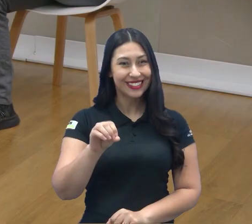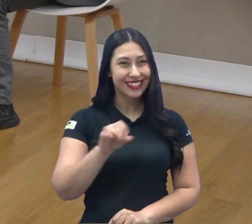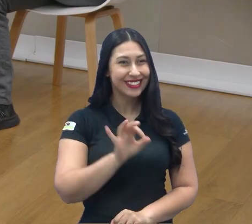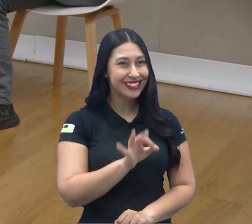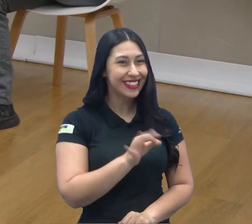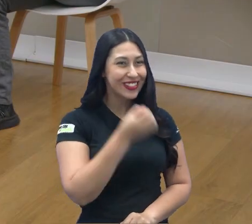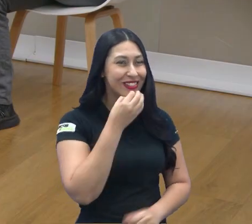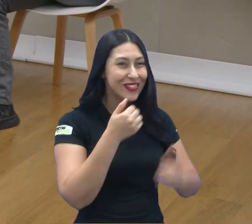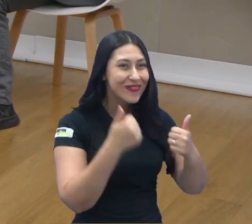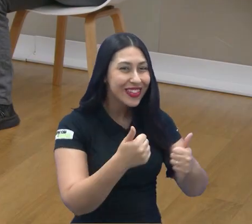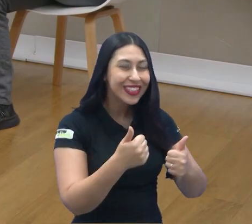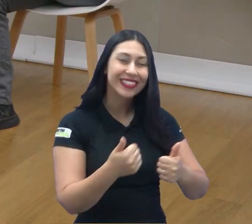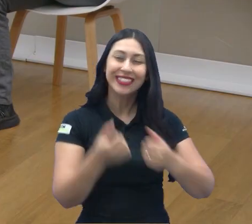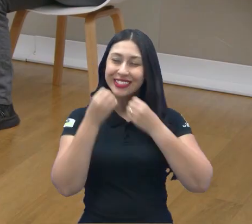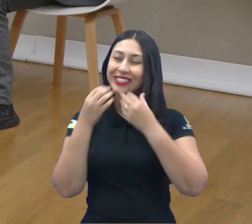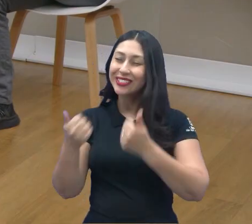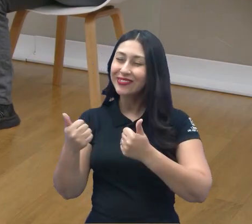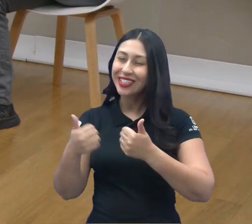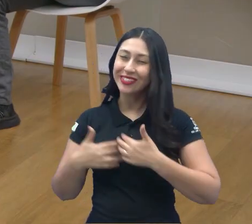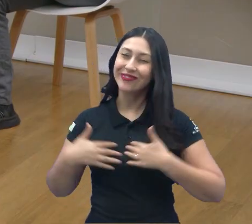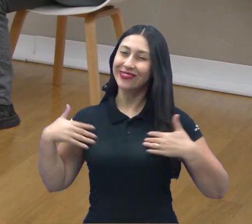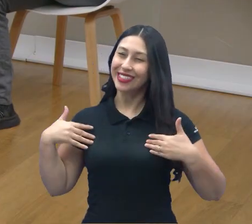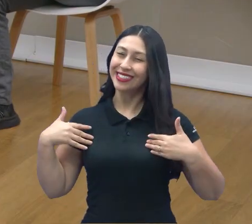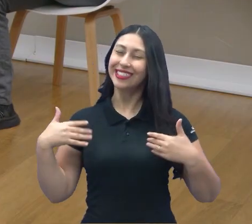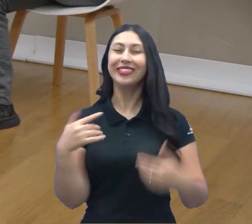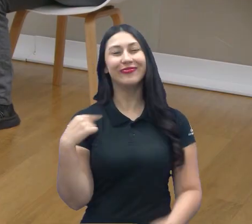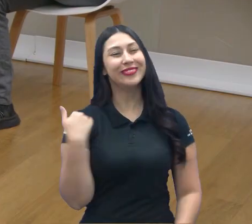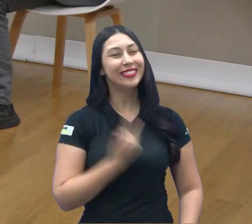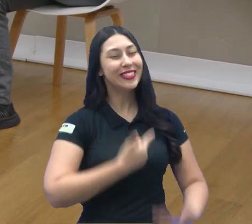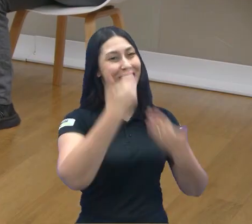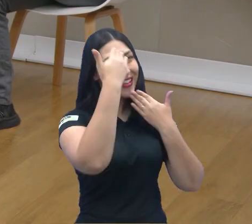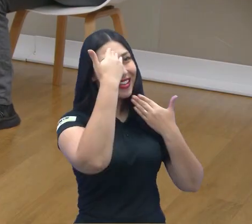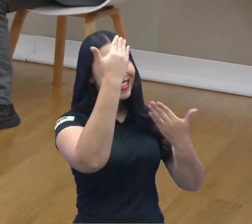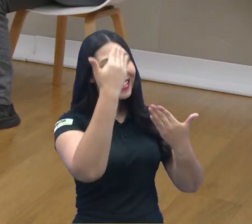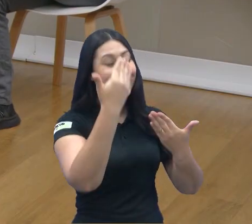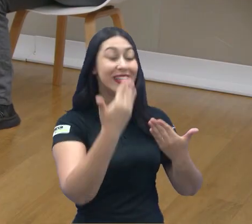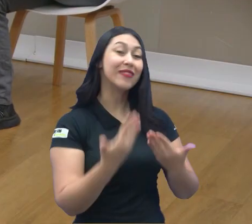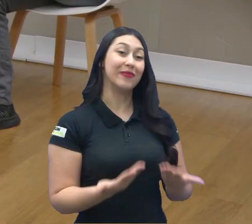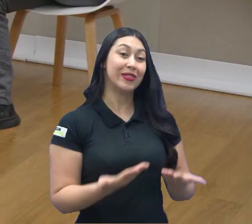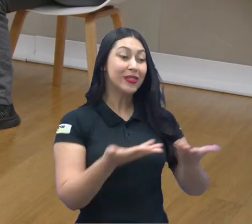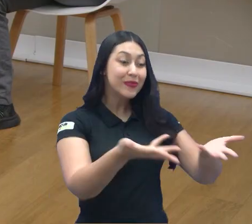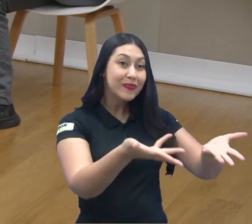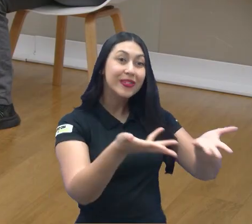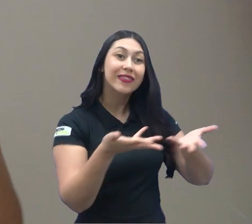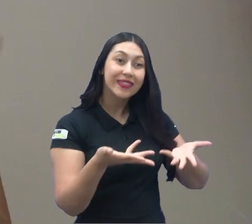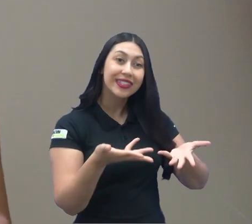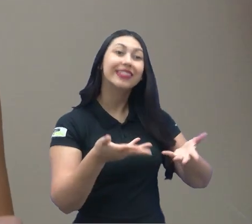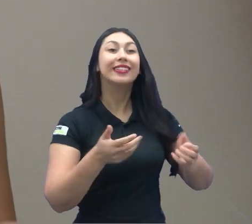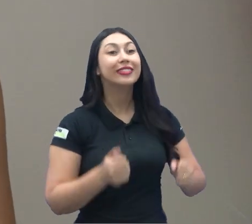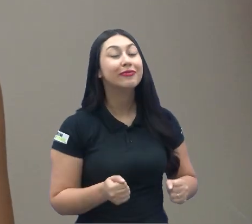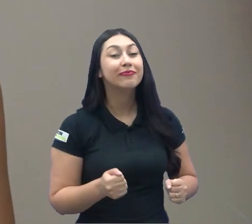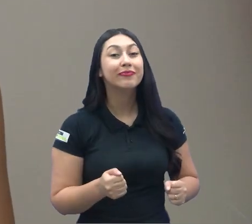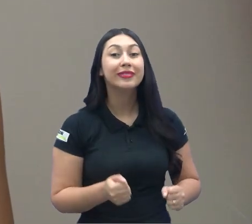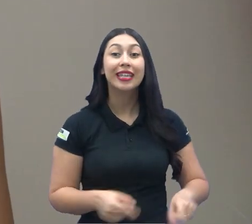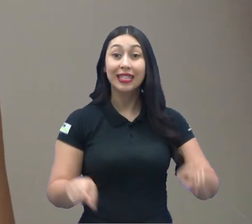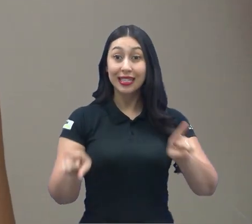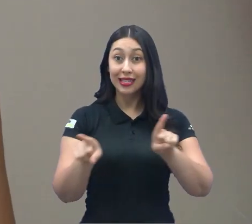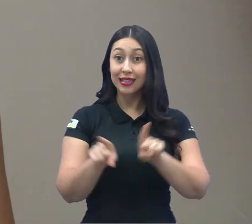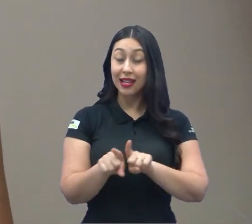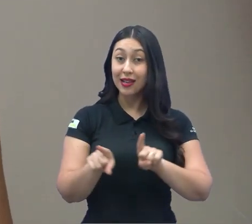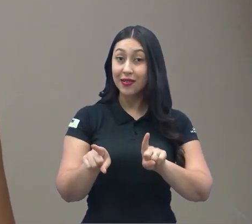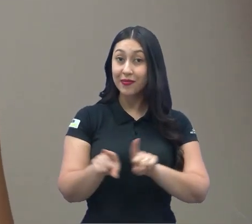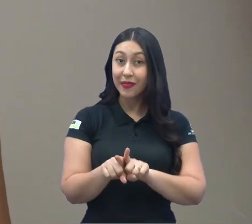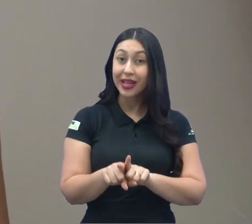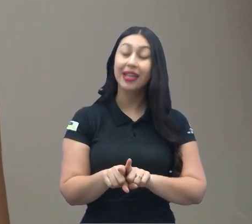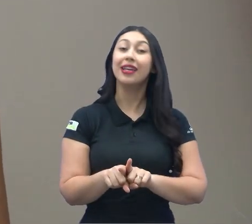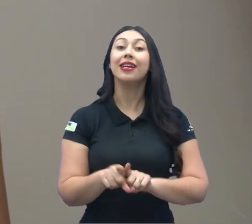bem, Leonardo? Tudo bem, Gi, prazer. Nós que agradecemos. Obrigada, aceitou o nosso convite. E além da participação do Leonardo,